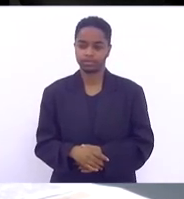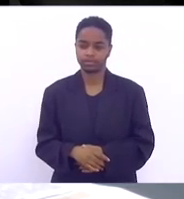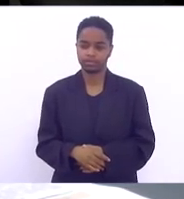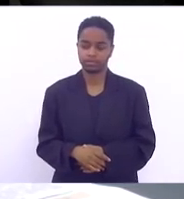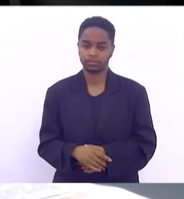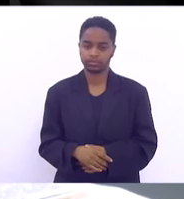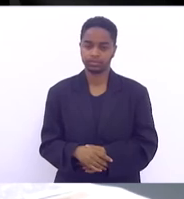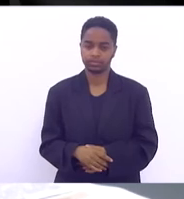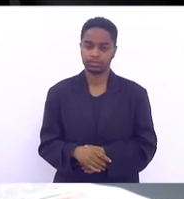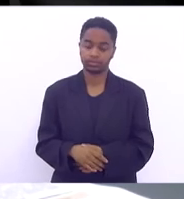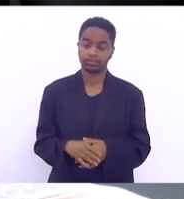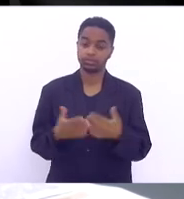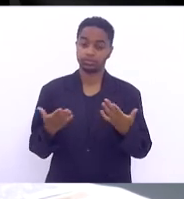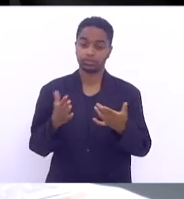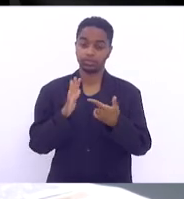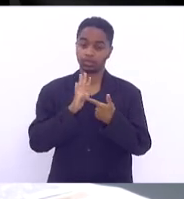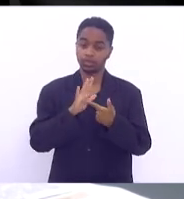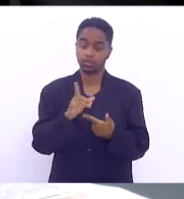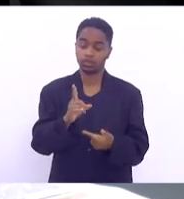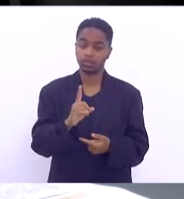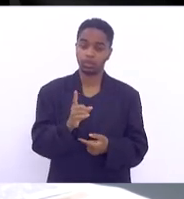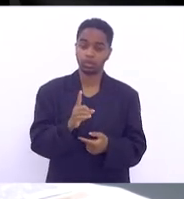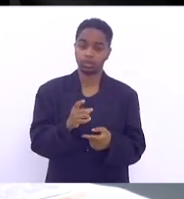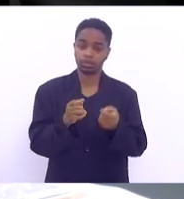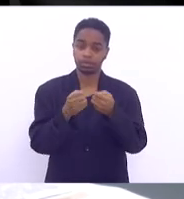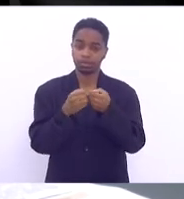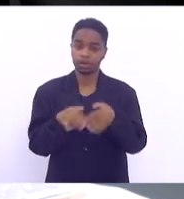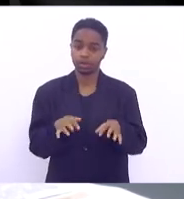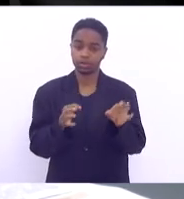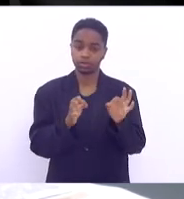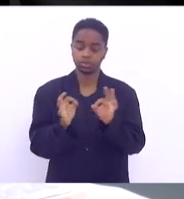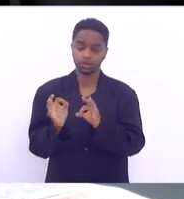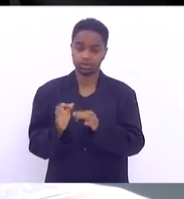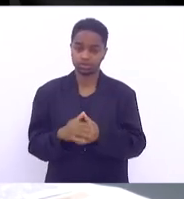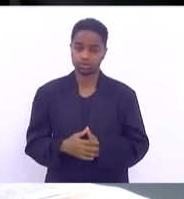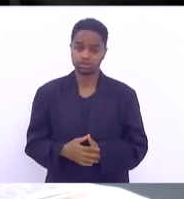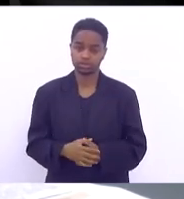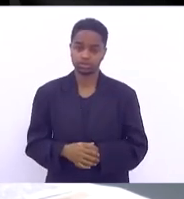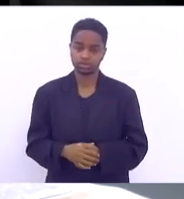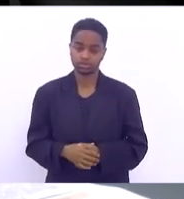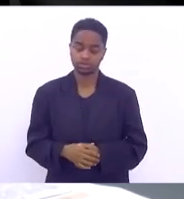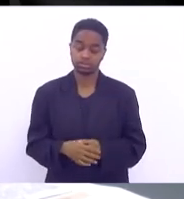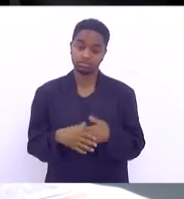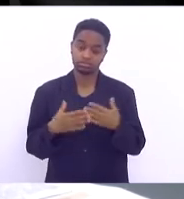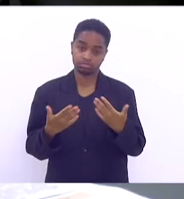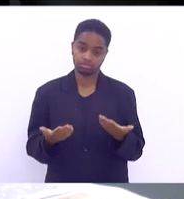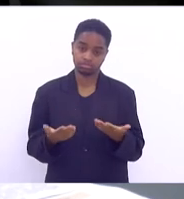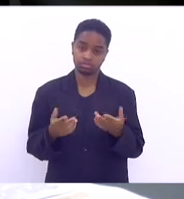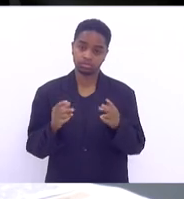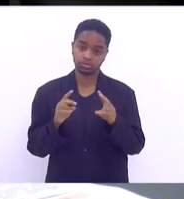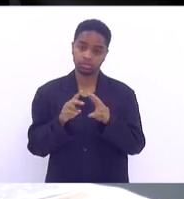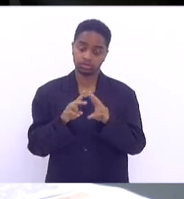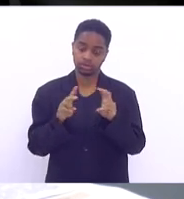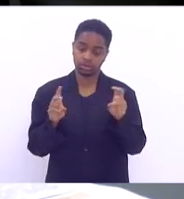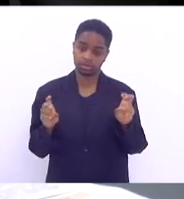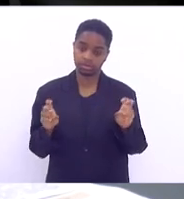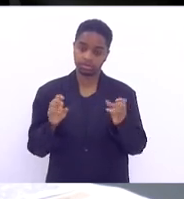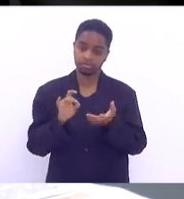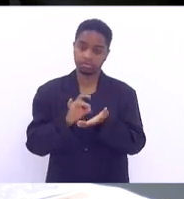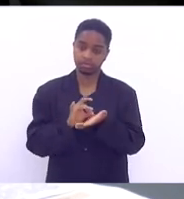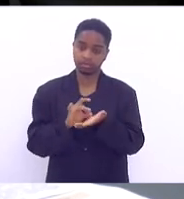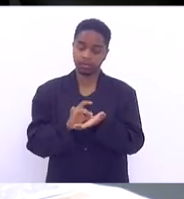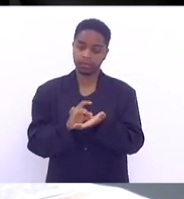não traz nenhum óbice nesse sentido. Né? Então, essa é uma questão que pode ser, de